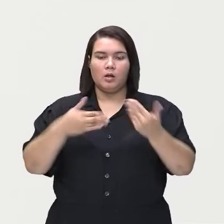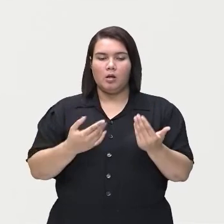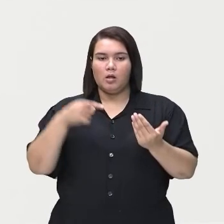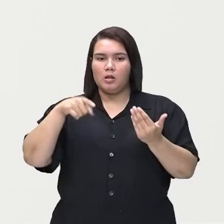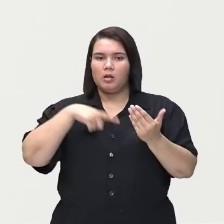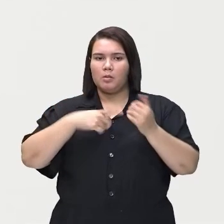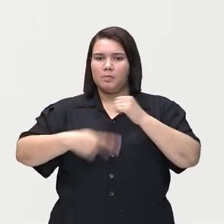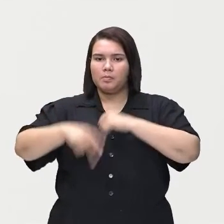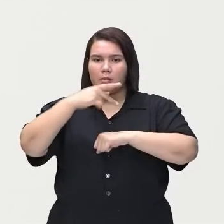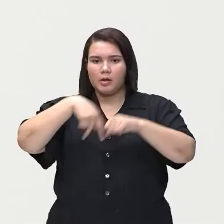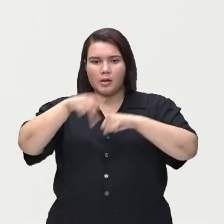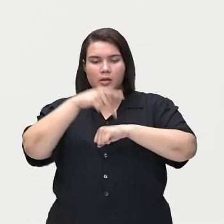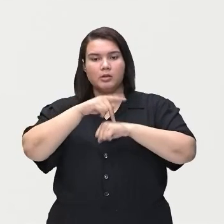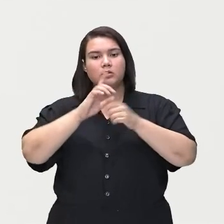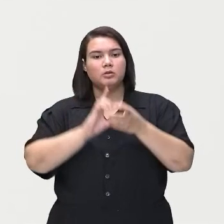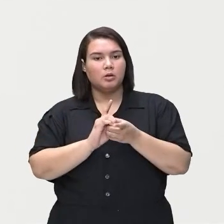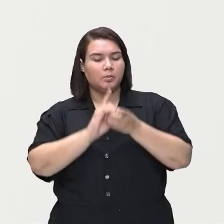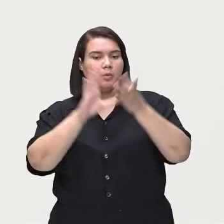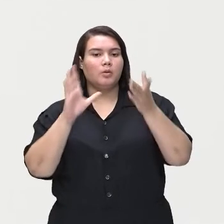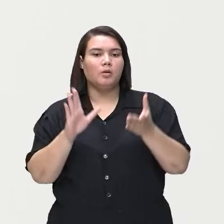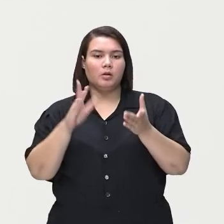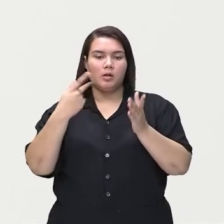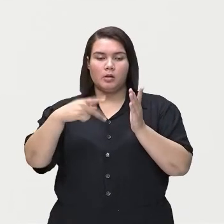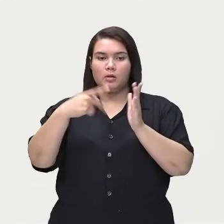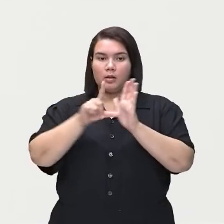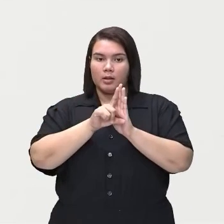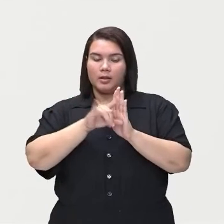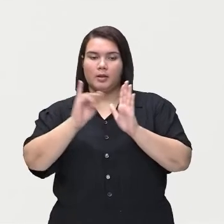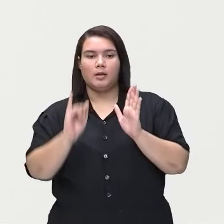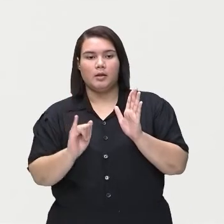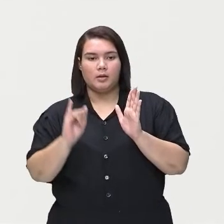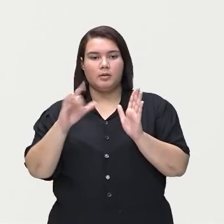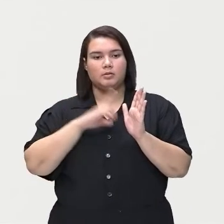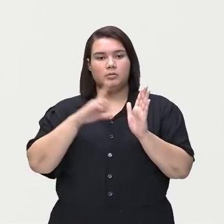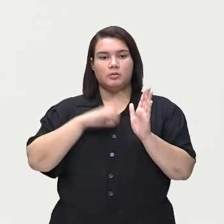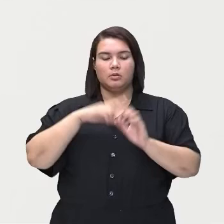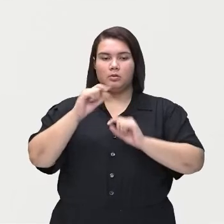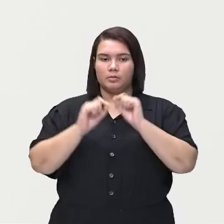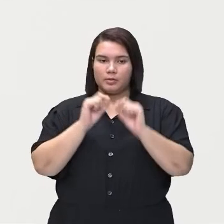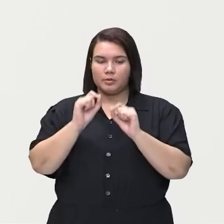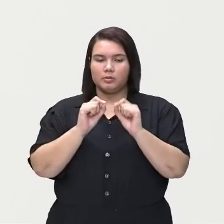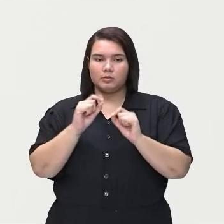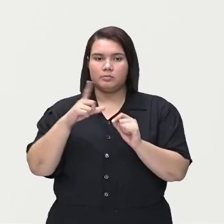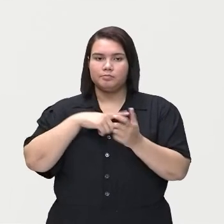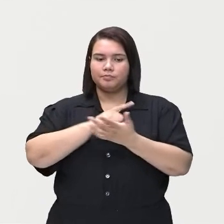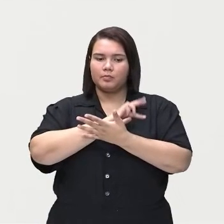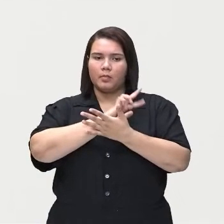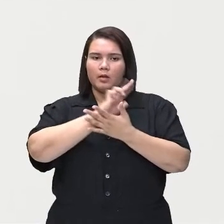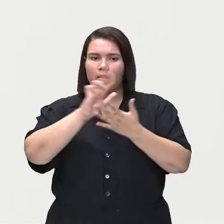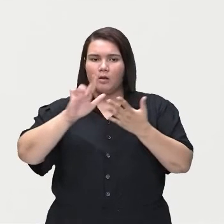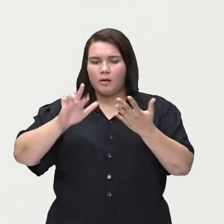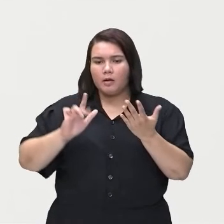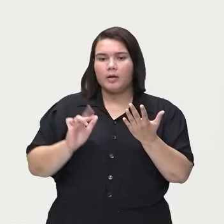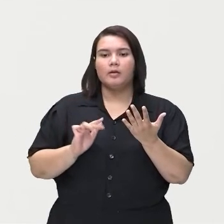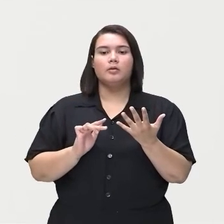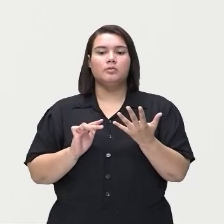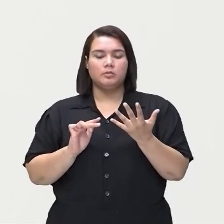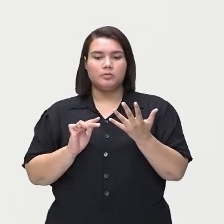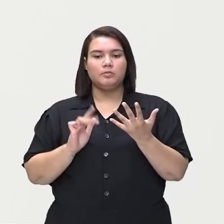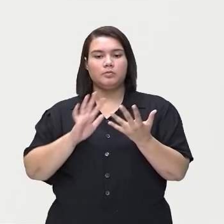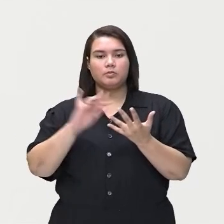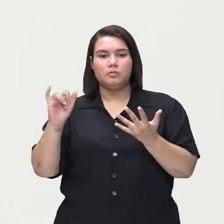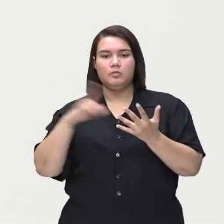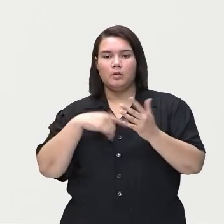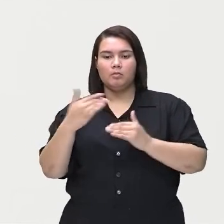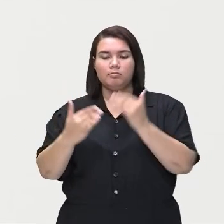dos países democráticos, as suas leis, elas são ali variantes que foram